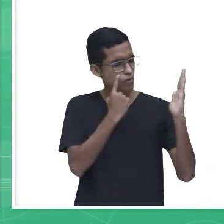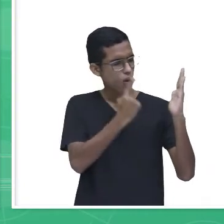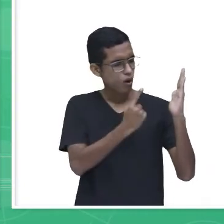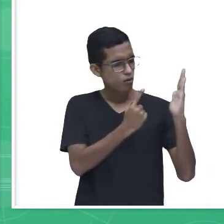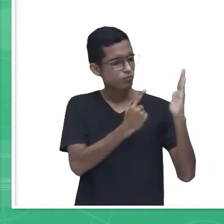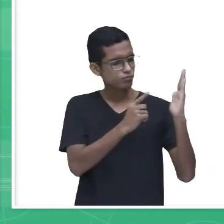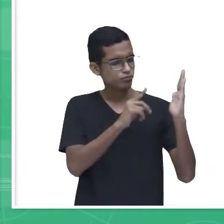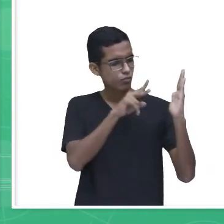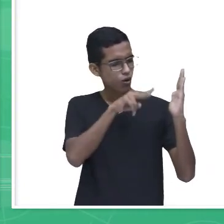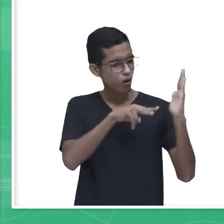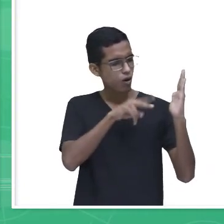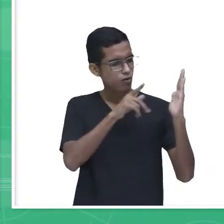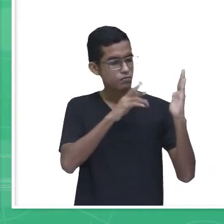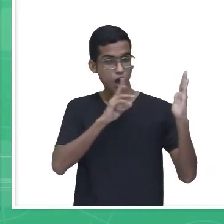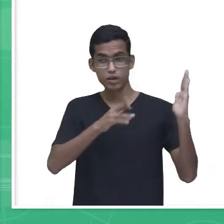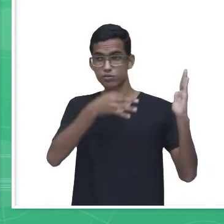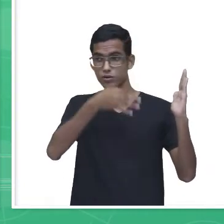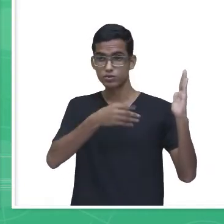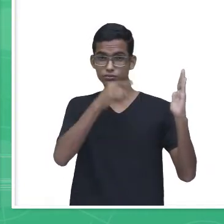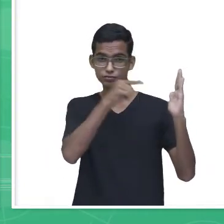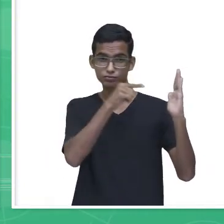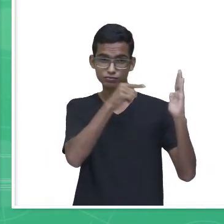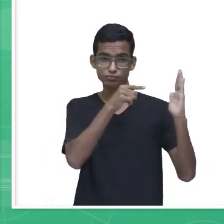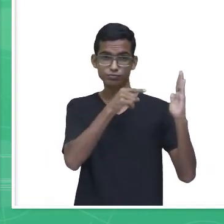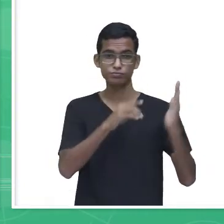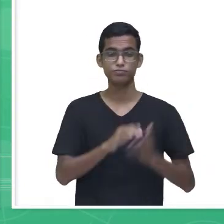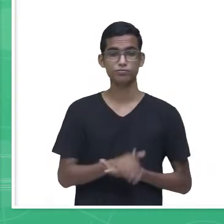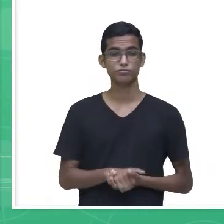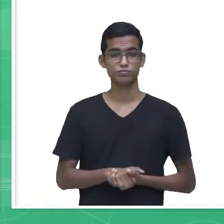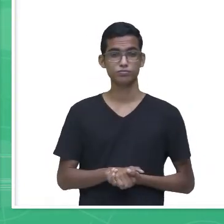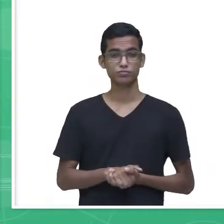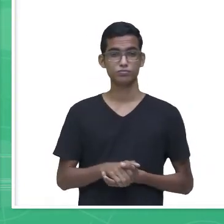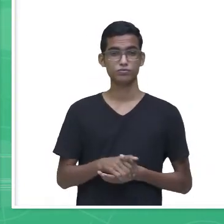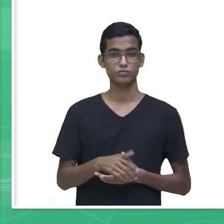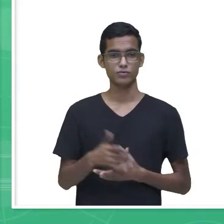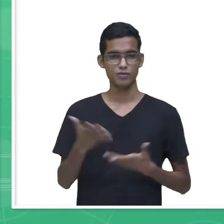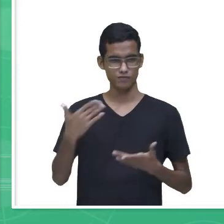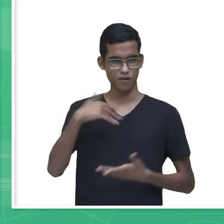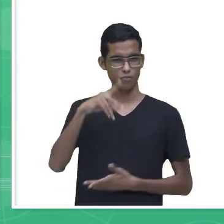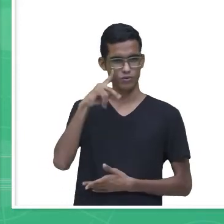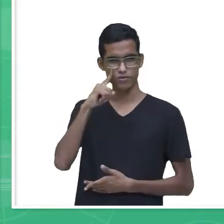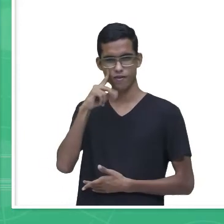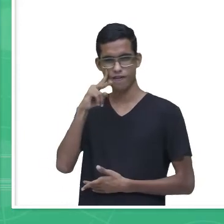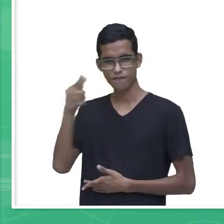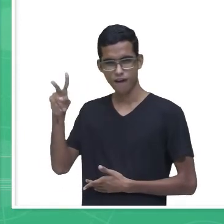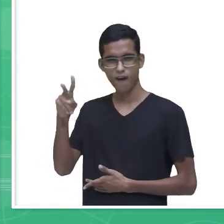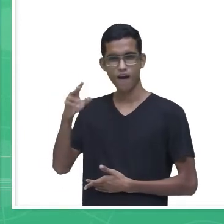vocês vão encontrar a resposta sempre naquelas imediações ali. Vamos para a resposta? Ver se vocês acertaram? Olha só.